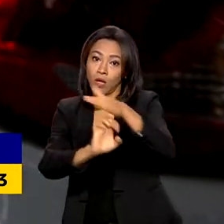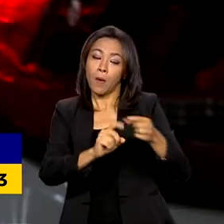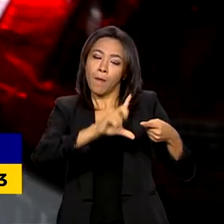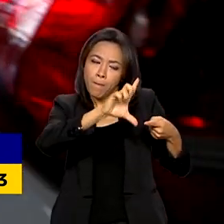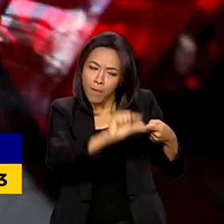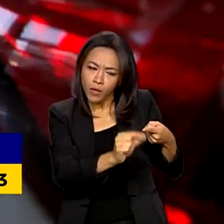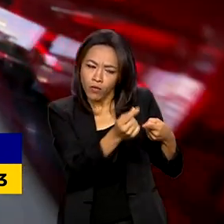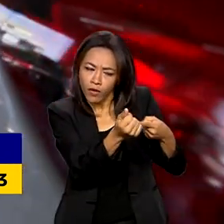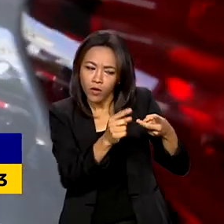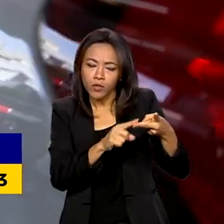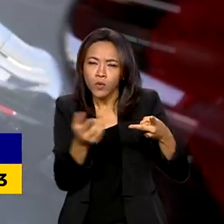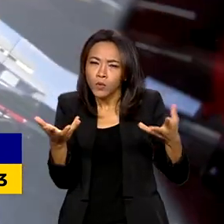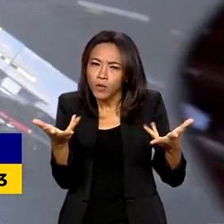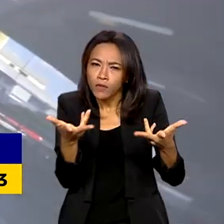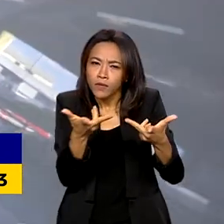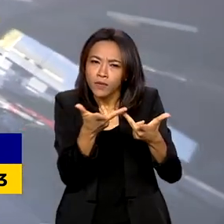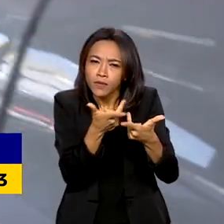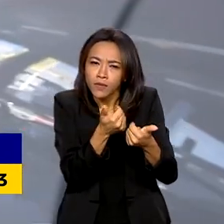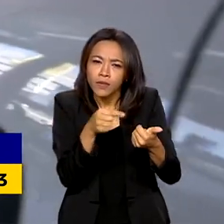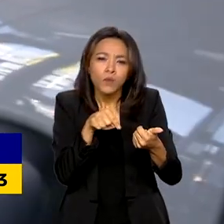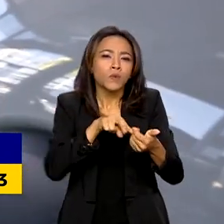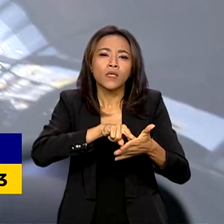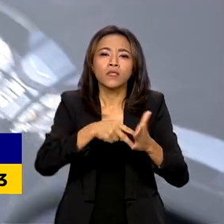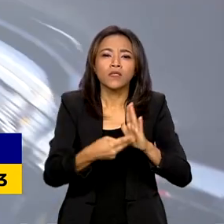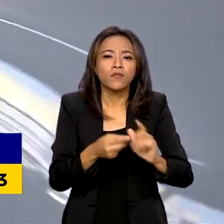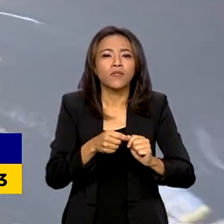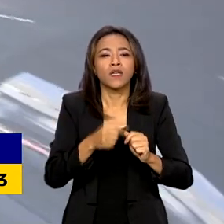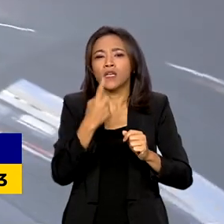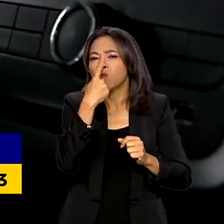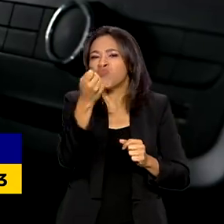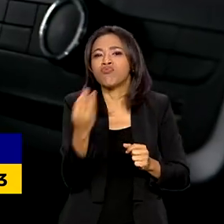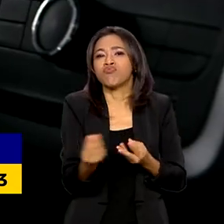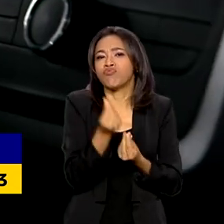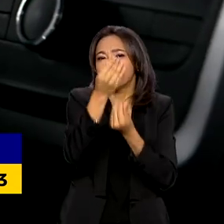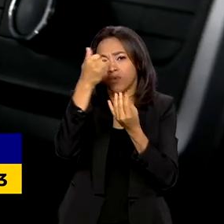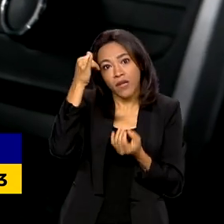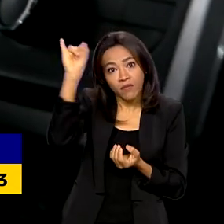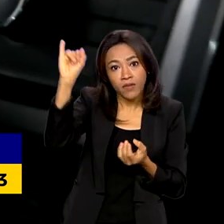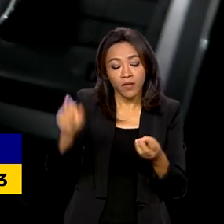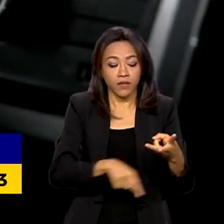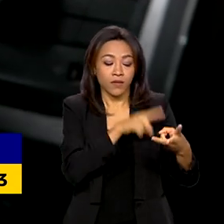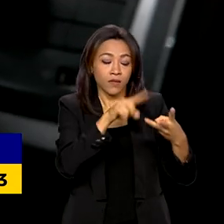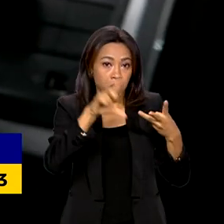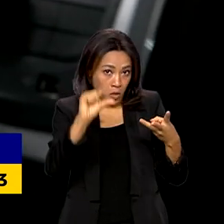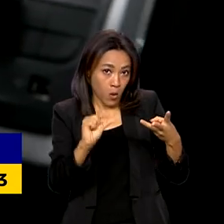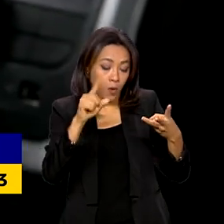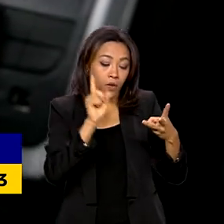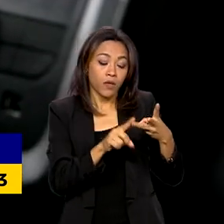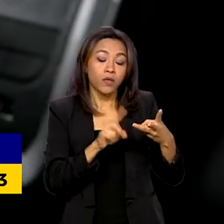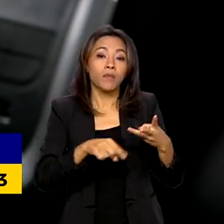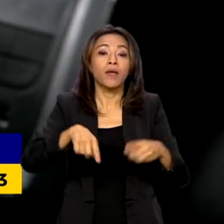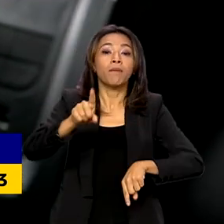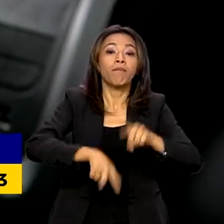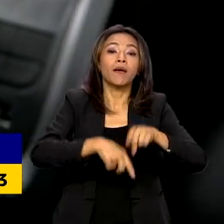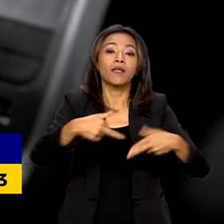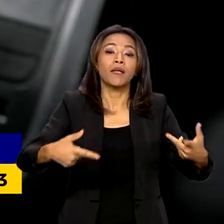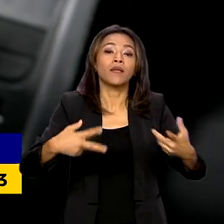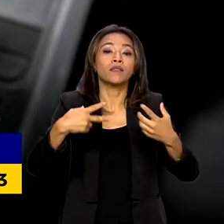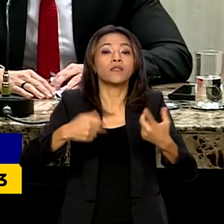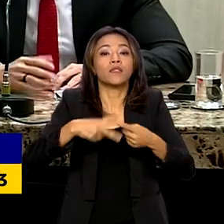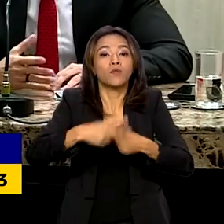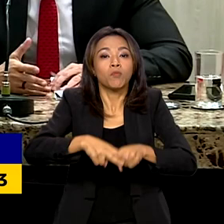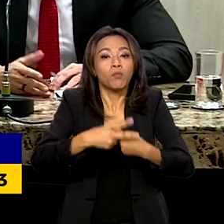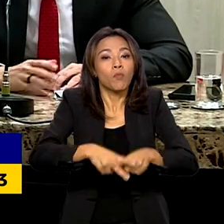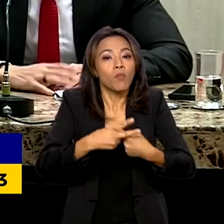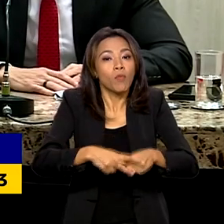preço, eficiência energética, ou seja, menos poluente, e ainda a utilização de peças produzidas no Brasil.